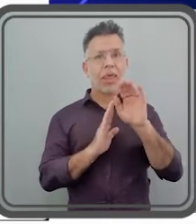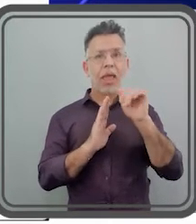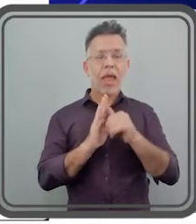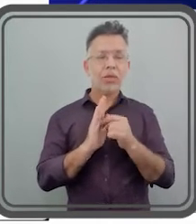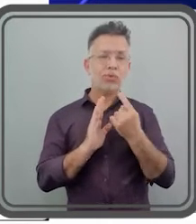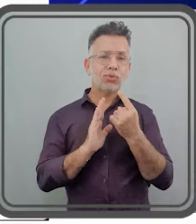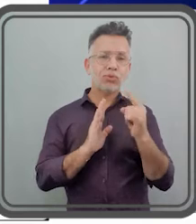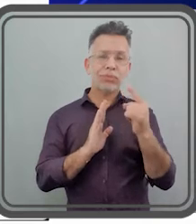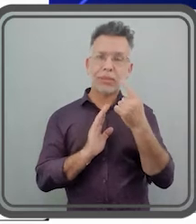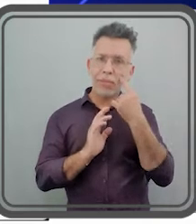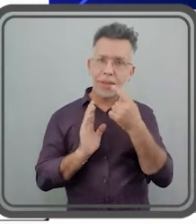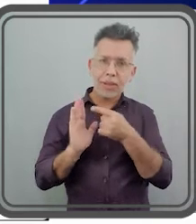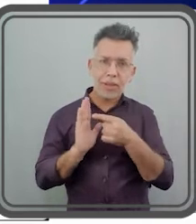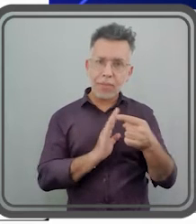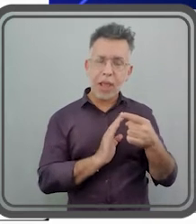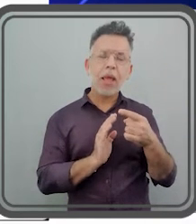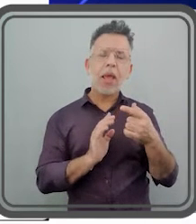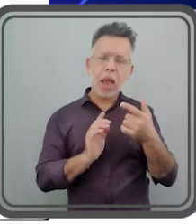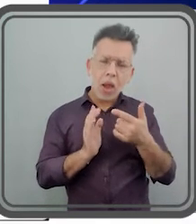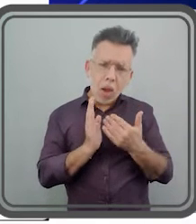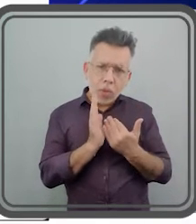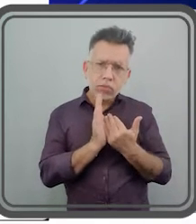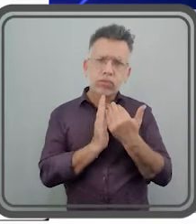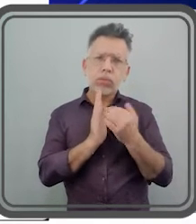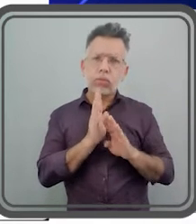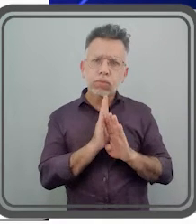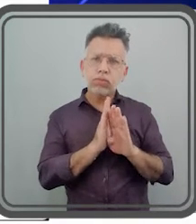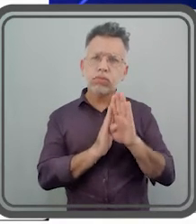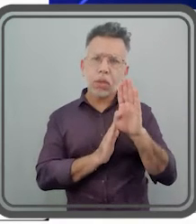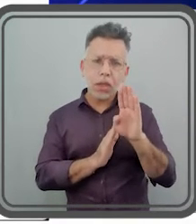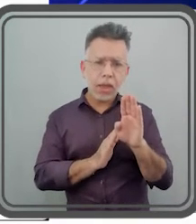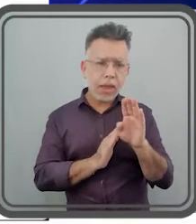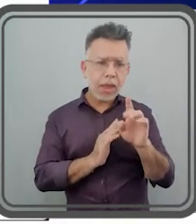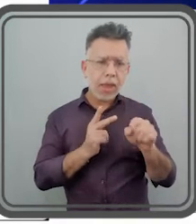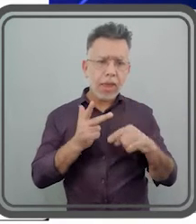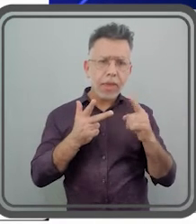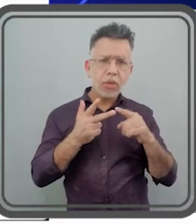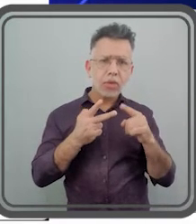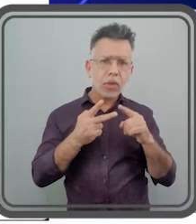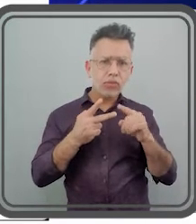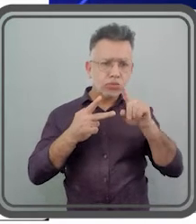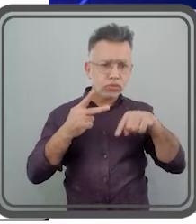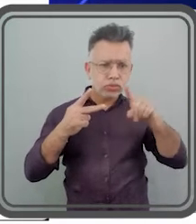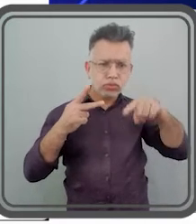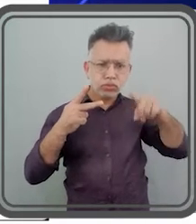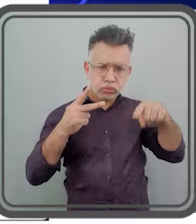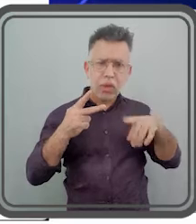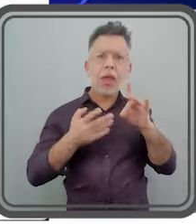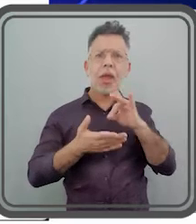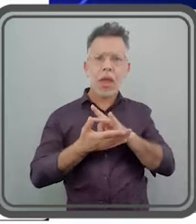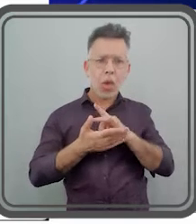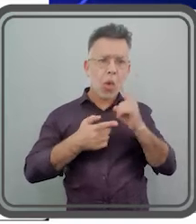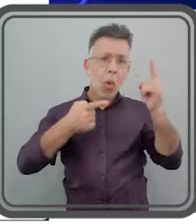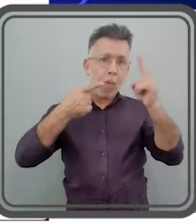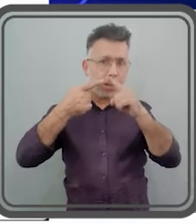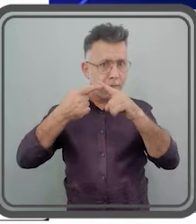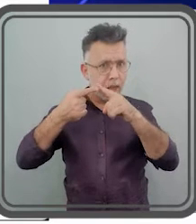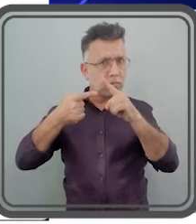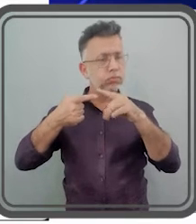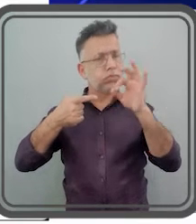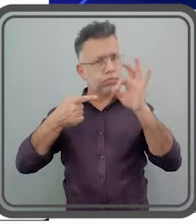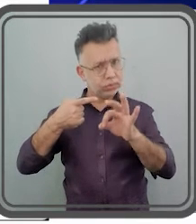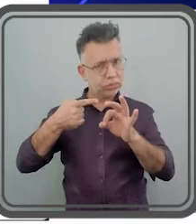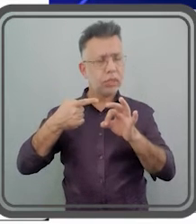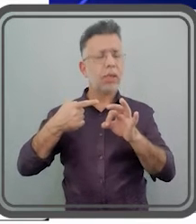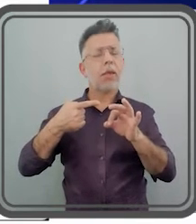nas últimas semanas agente notou uma operação dessas duas também e o segundo gráfico é realmente é o primeiro garfo é o